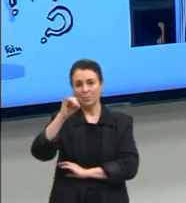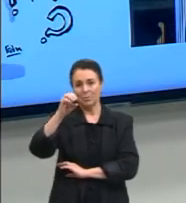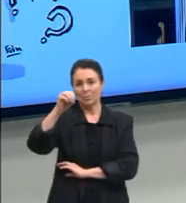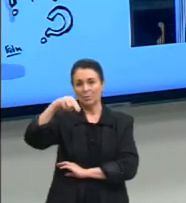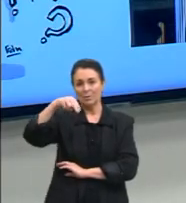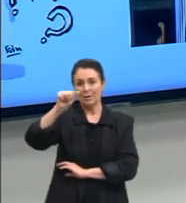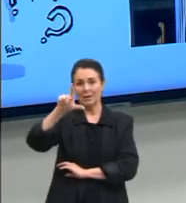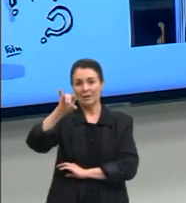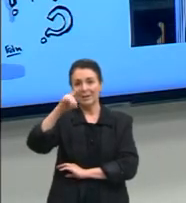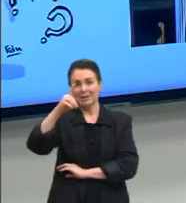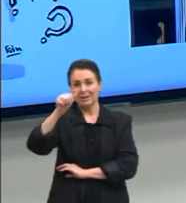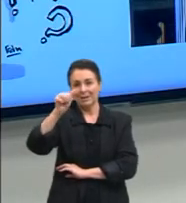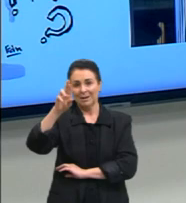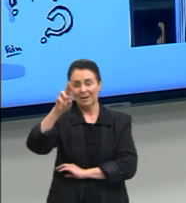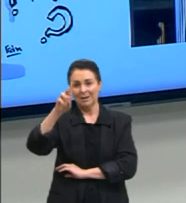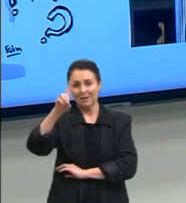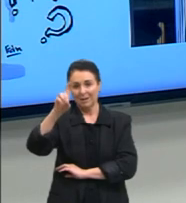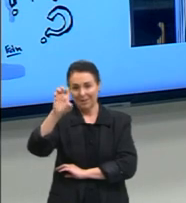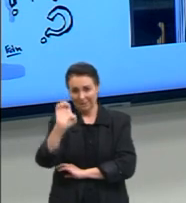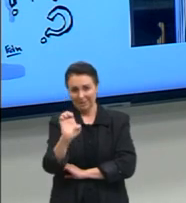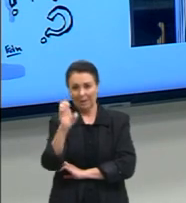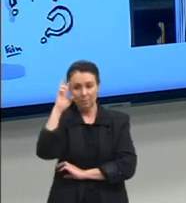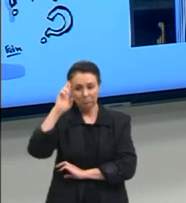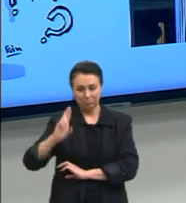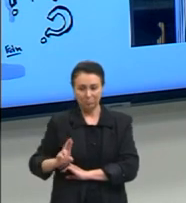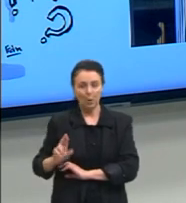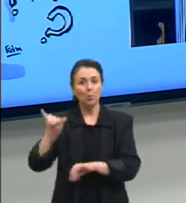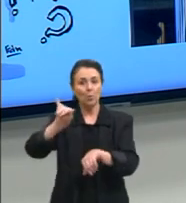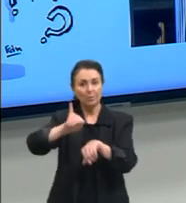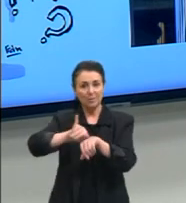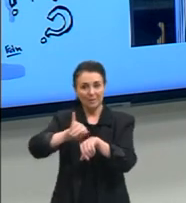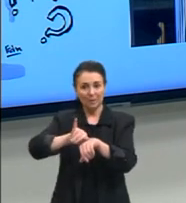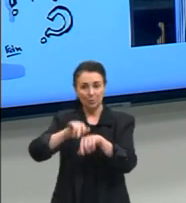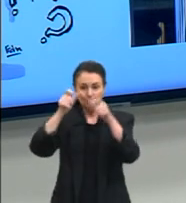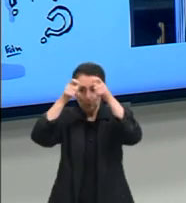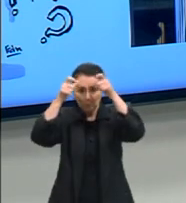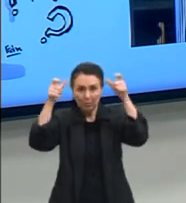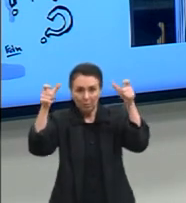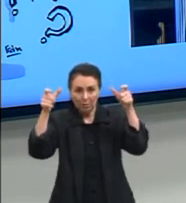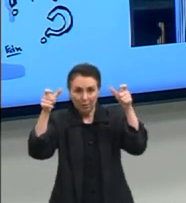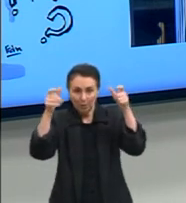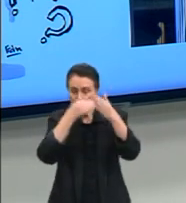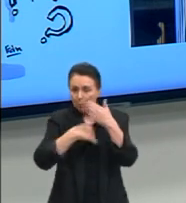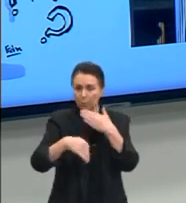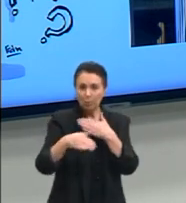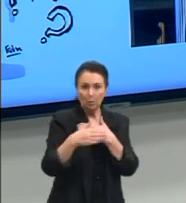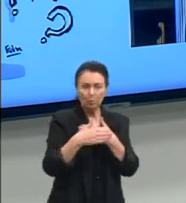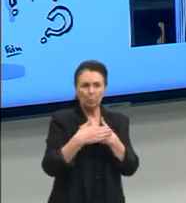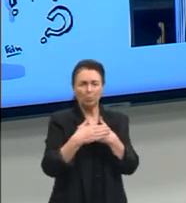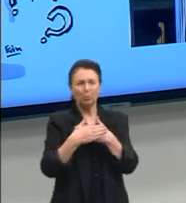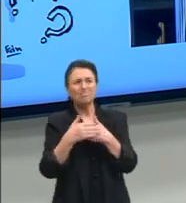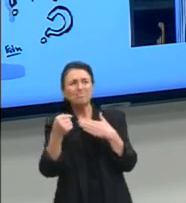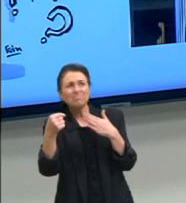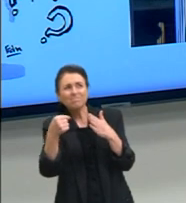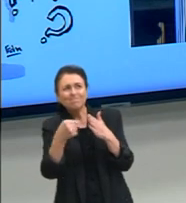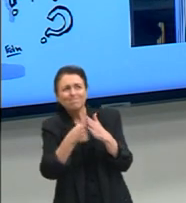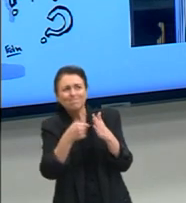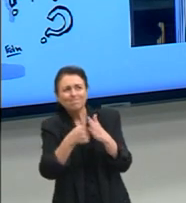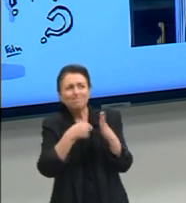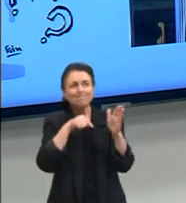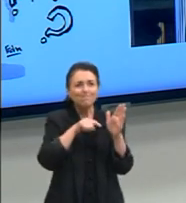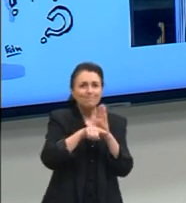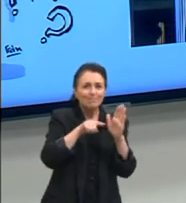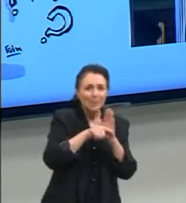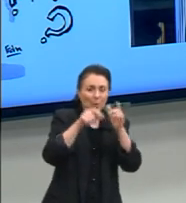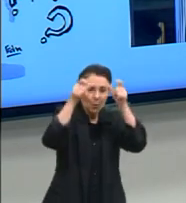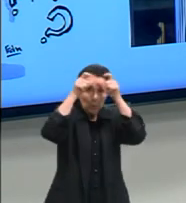né então objeto do conhecimento filosófico é todo o conhecimento ele vai questionar o lá no início conhecimento mítico